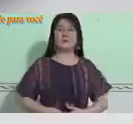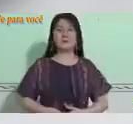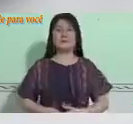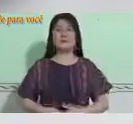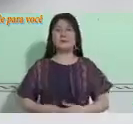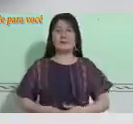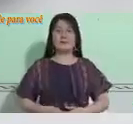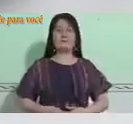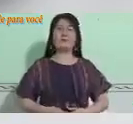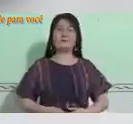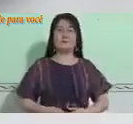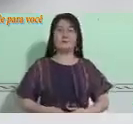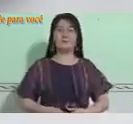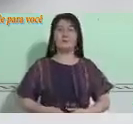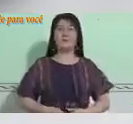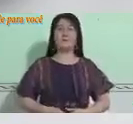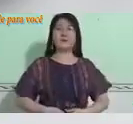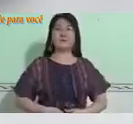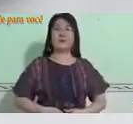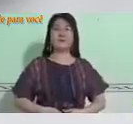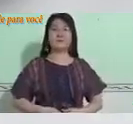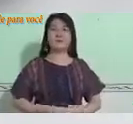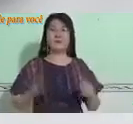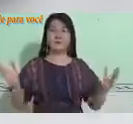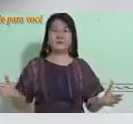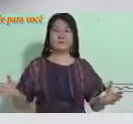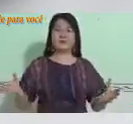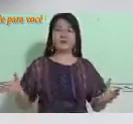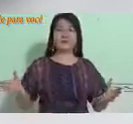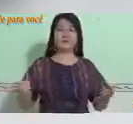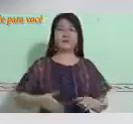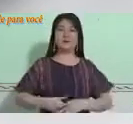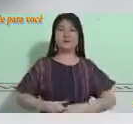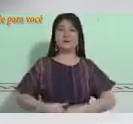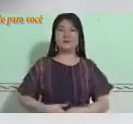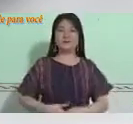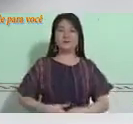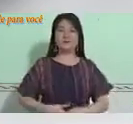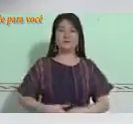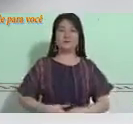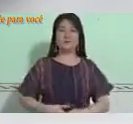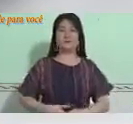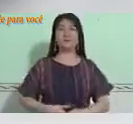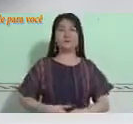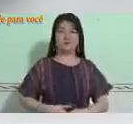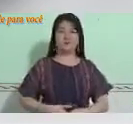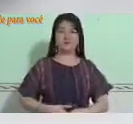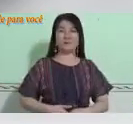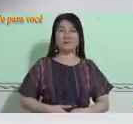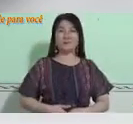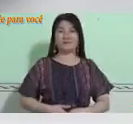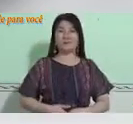Pólen, como por uma hiperreação à prática de exercício físico intenso, por exemplo.